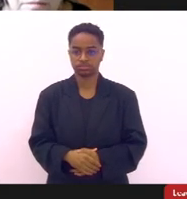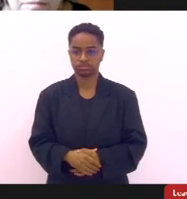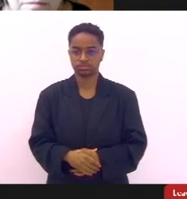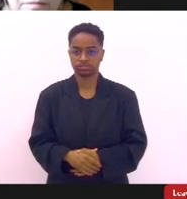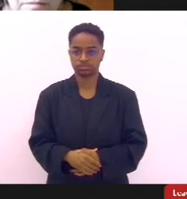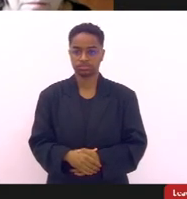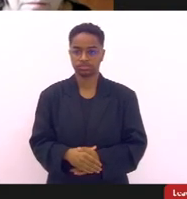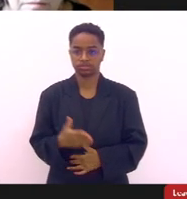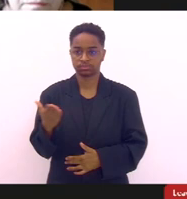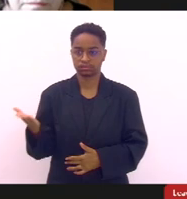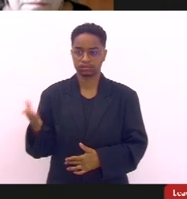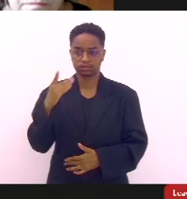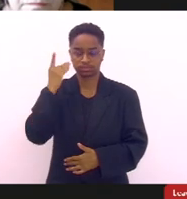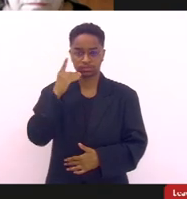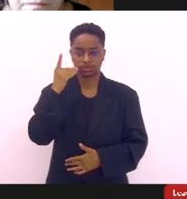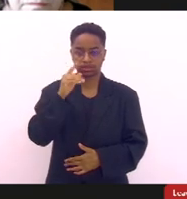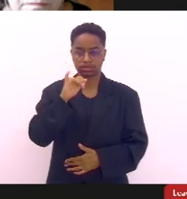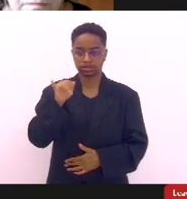Deputado Jari?